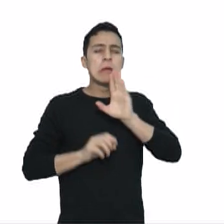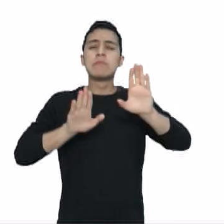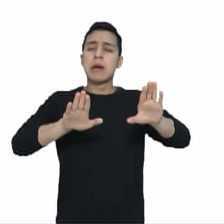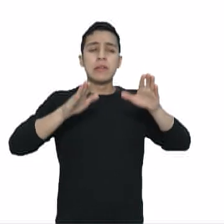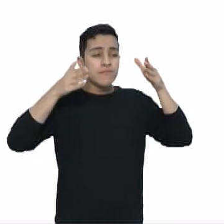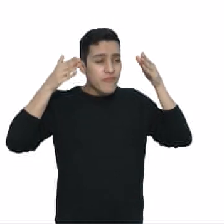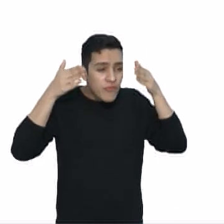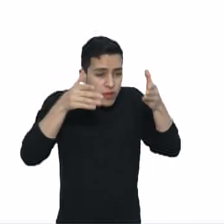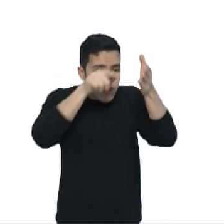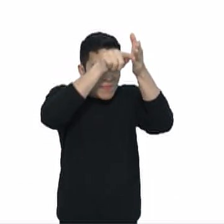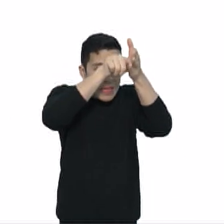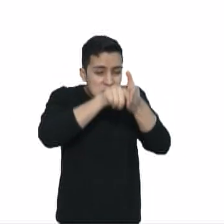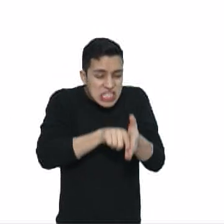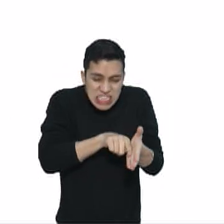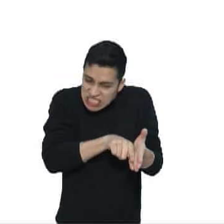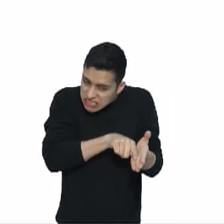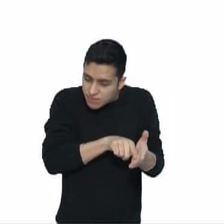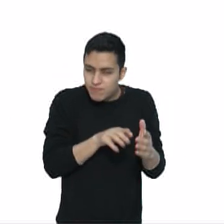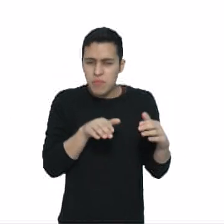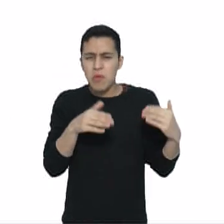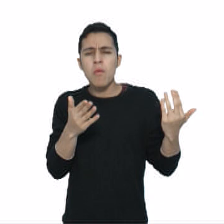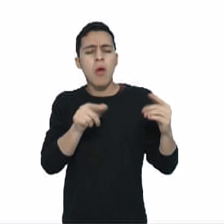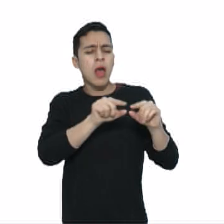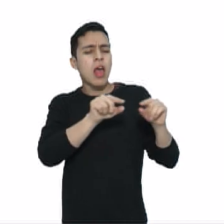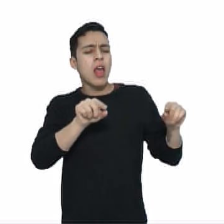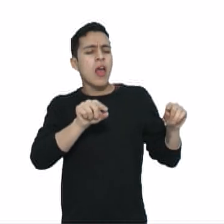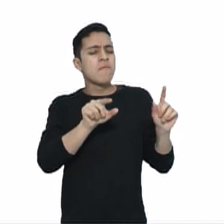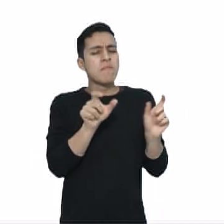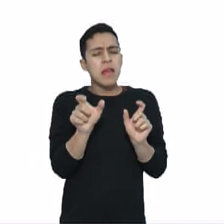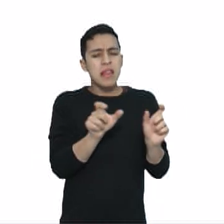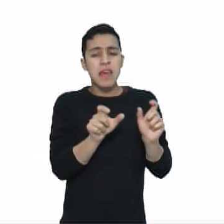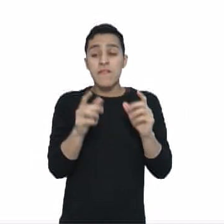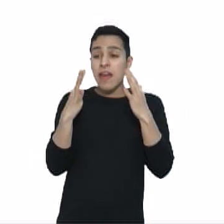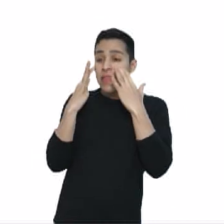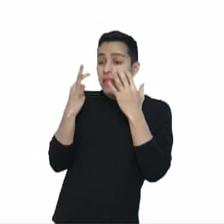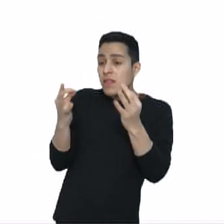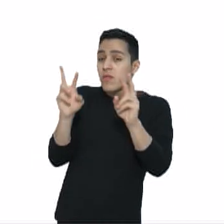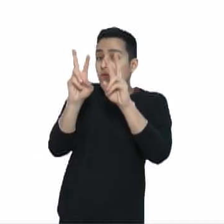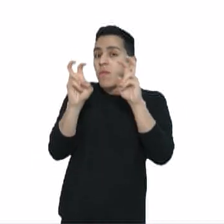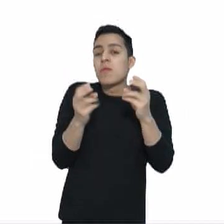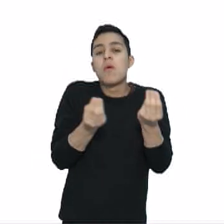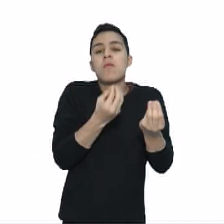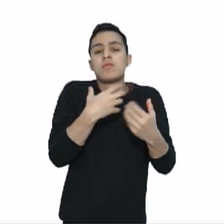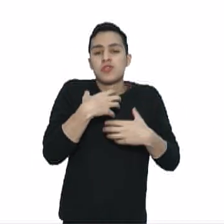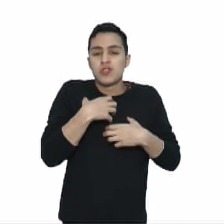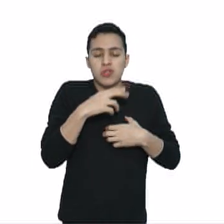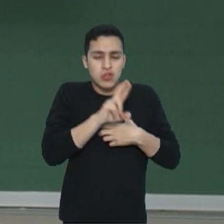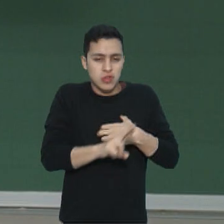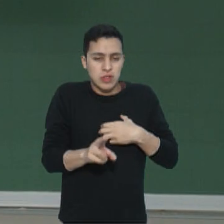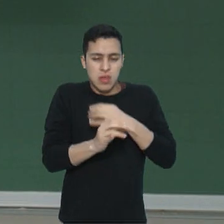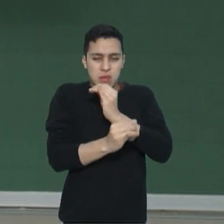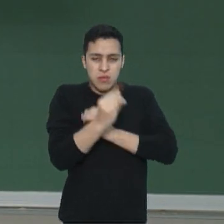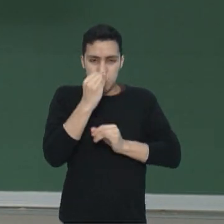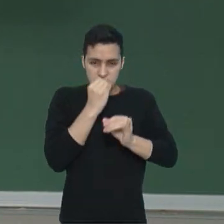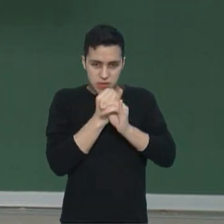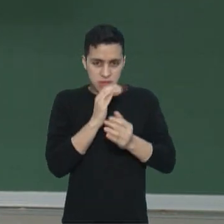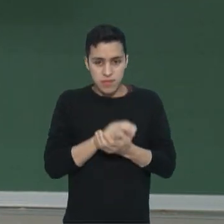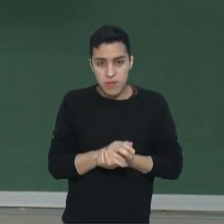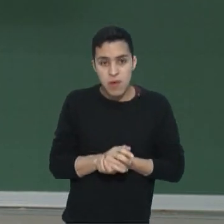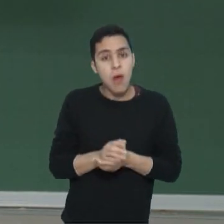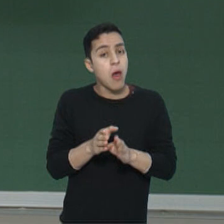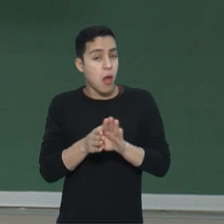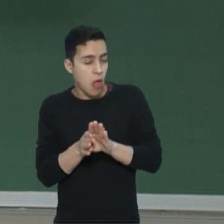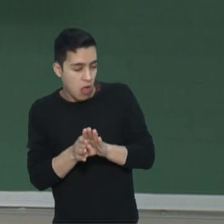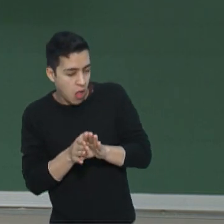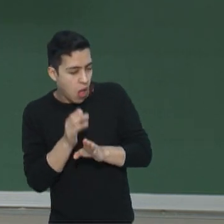Quais recursos foram empregados para enfatizar a utilização da internet? Adianto para você, nessa